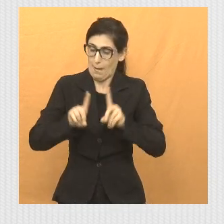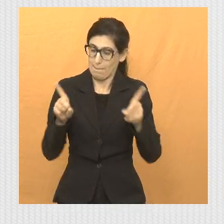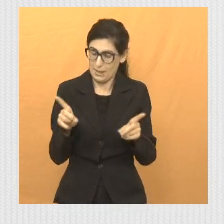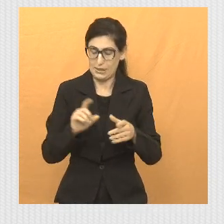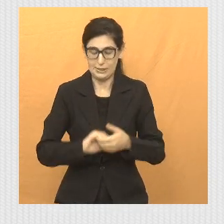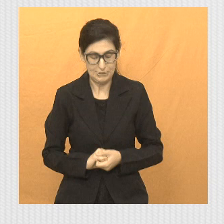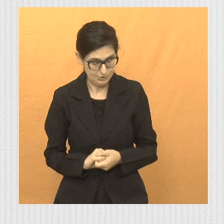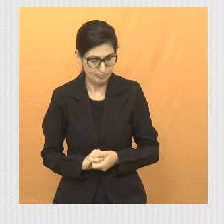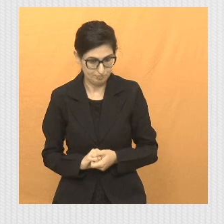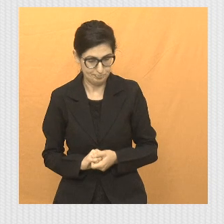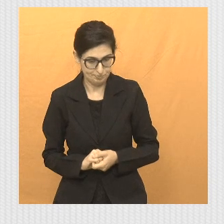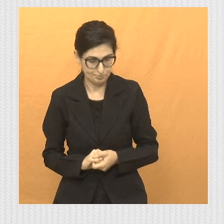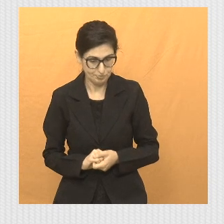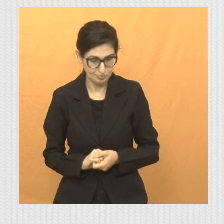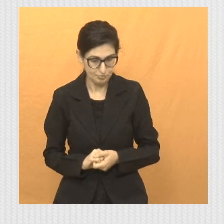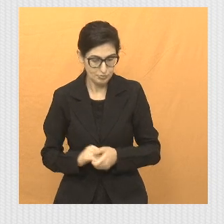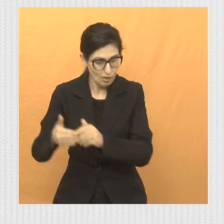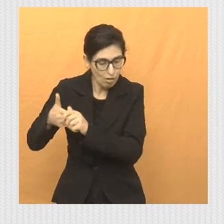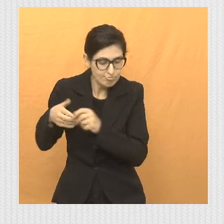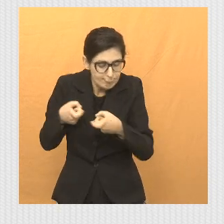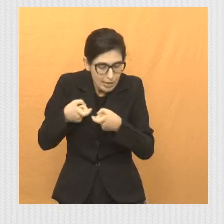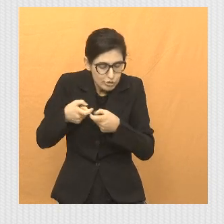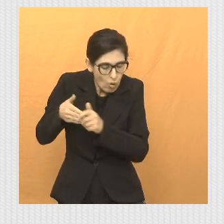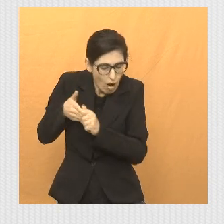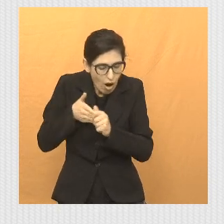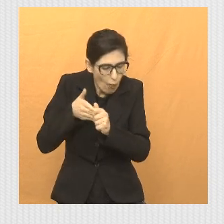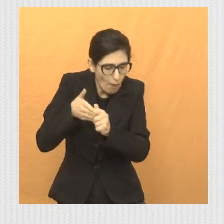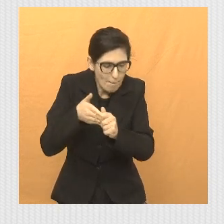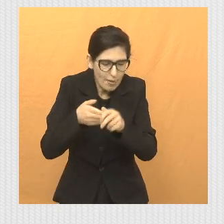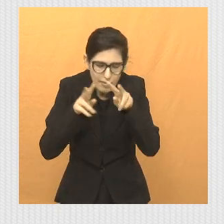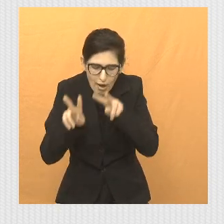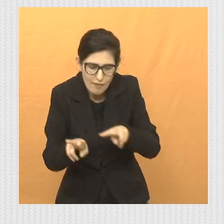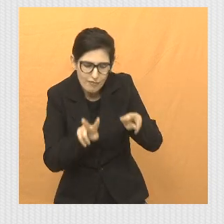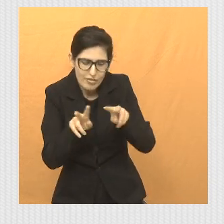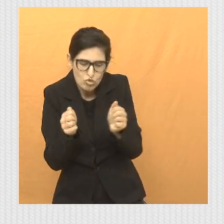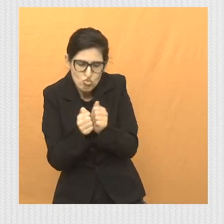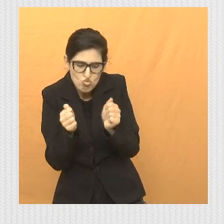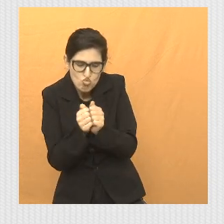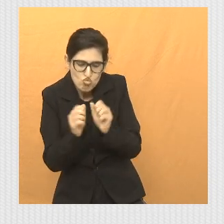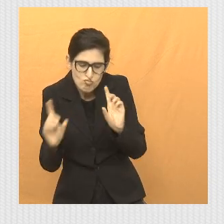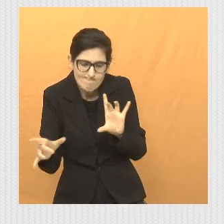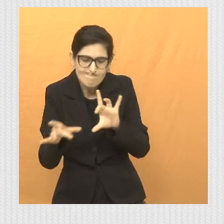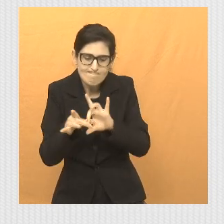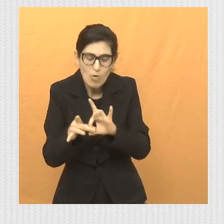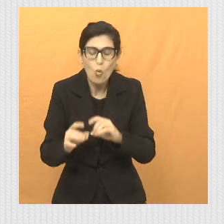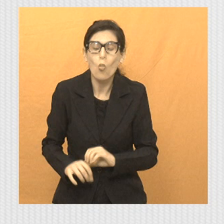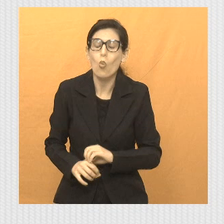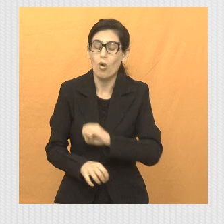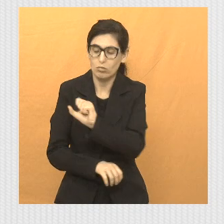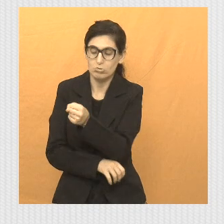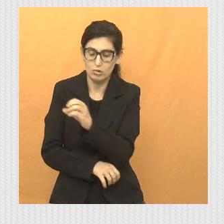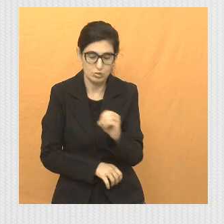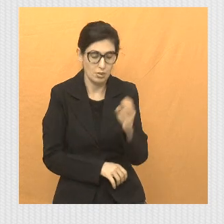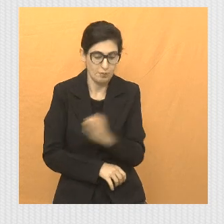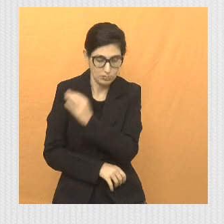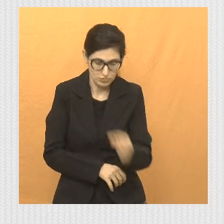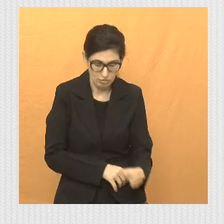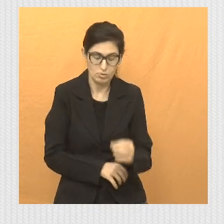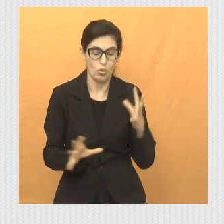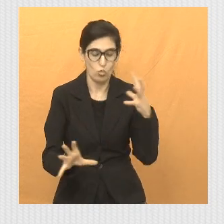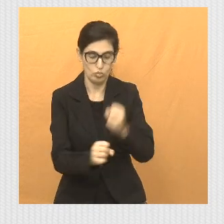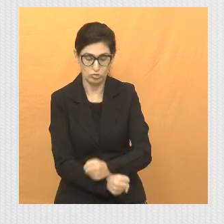de acompanhamento, nós temos um dado importante: 80% das